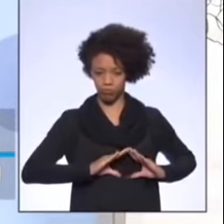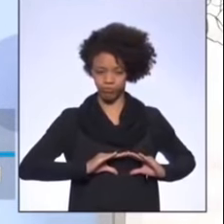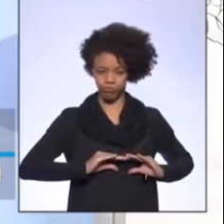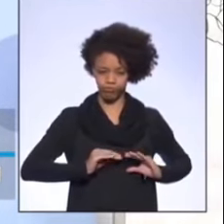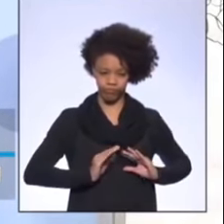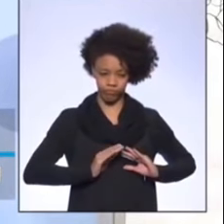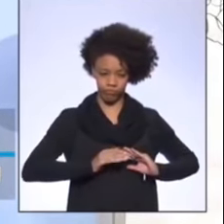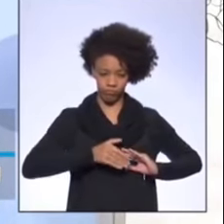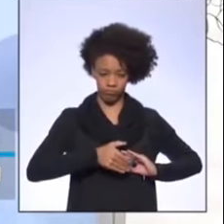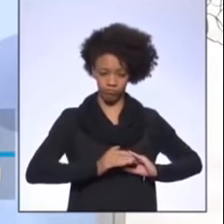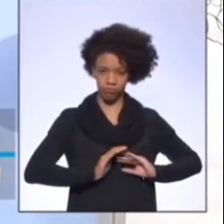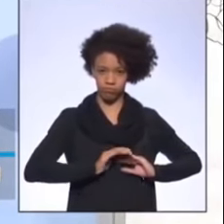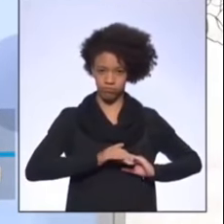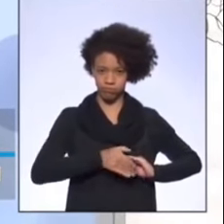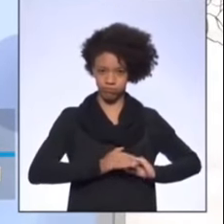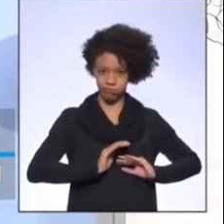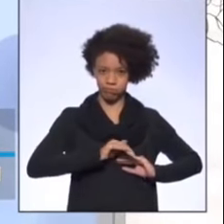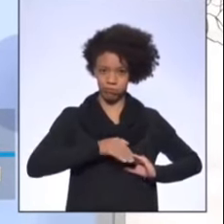pele. Como